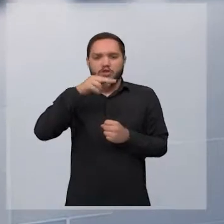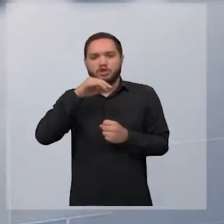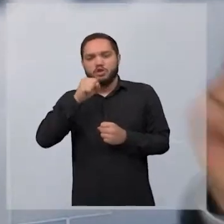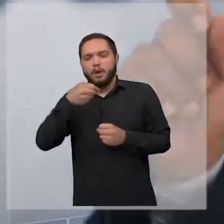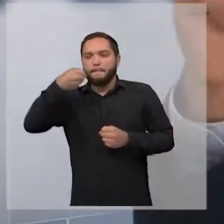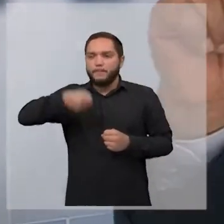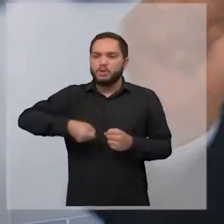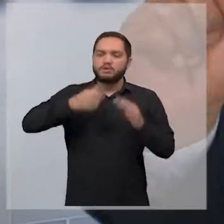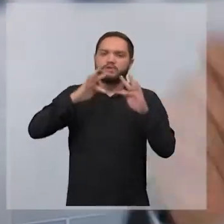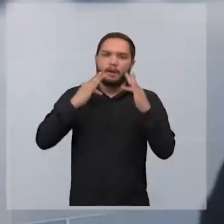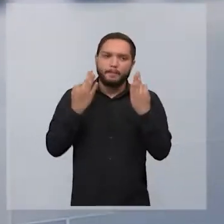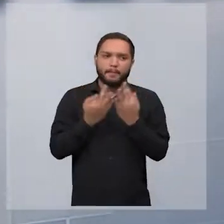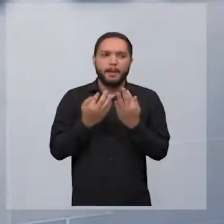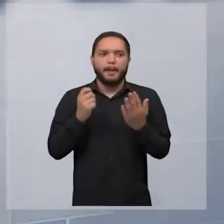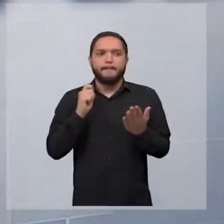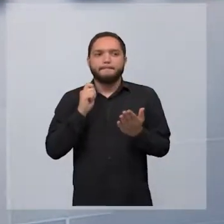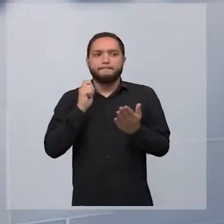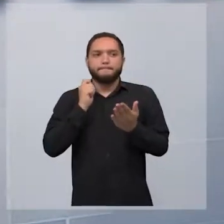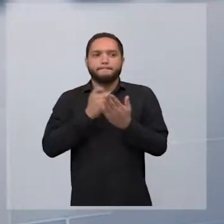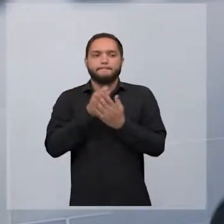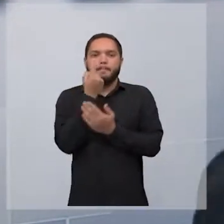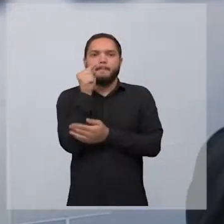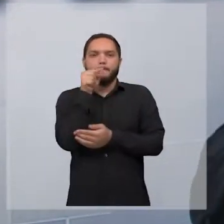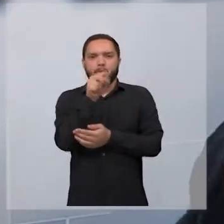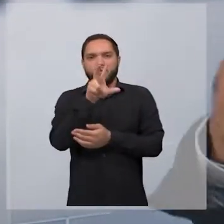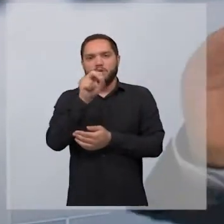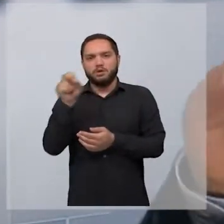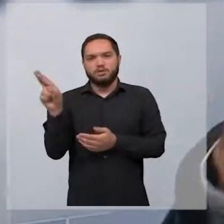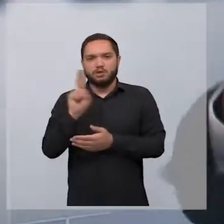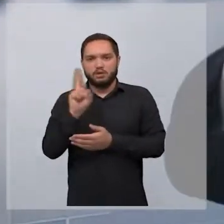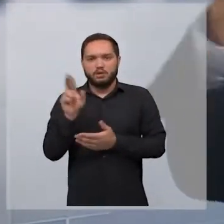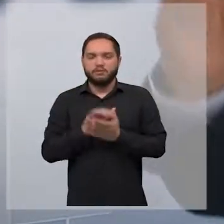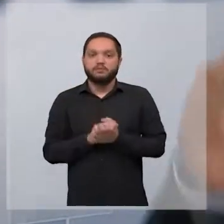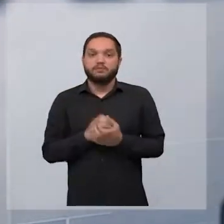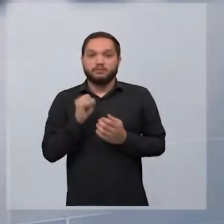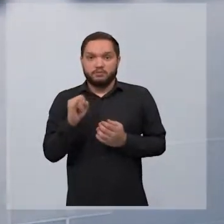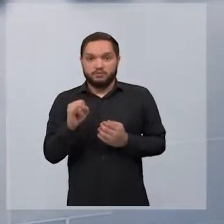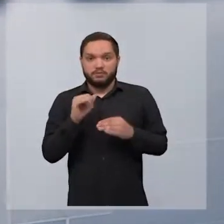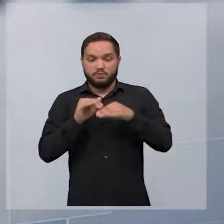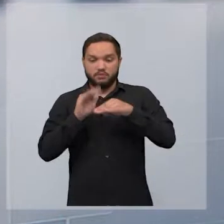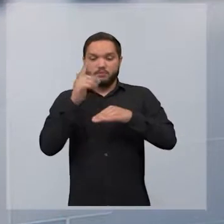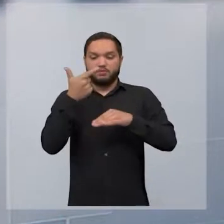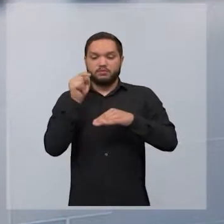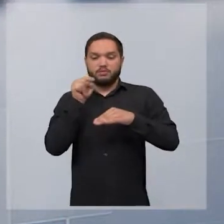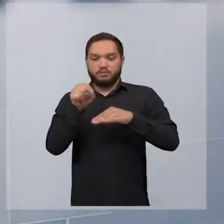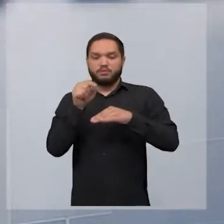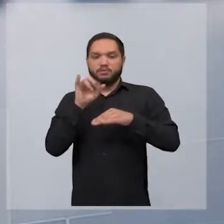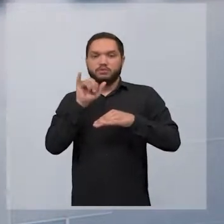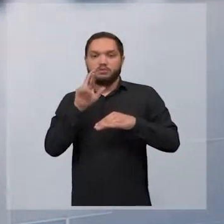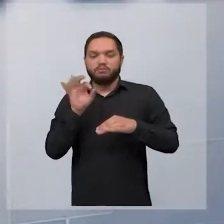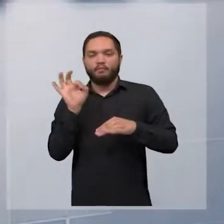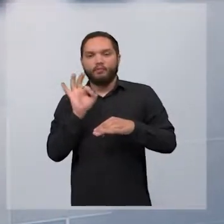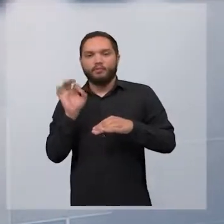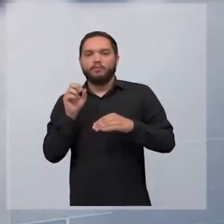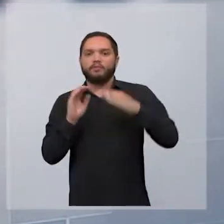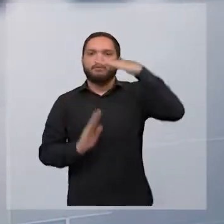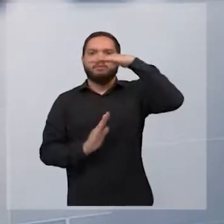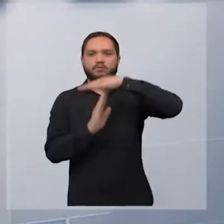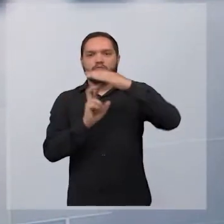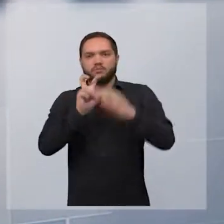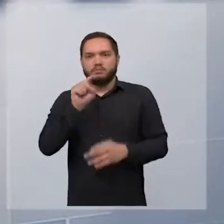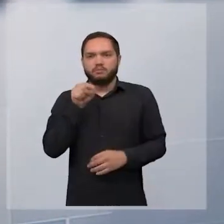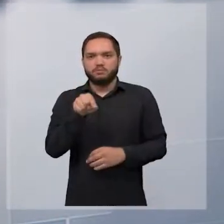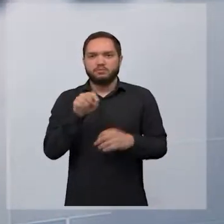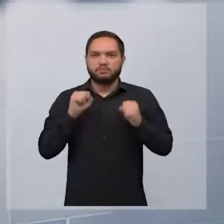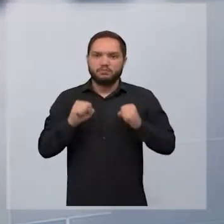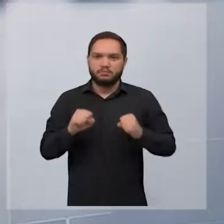Família, a multa é R$ 1.500. Se ele ganhar acima de 2.000 e não declarar, pode chegar a 5.000. Eu não sei por que